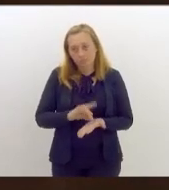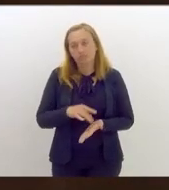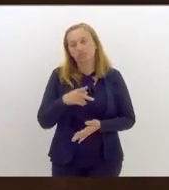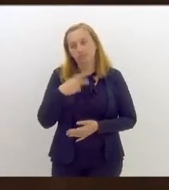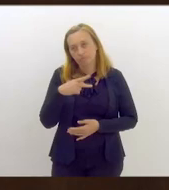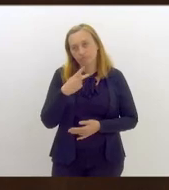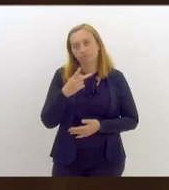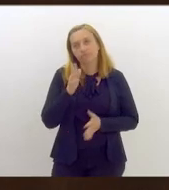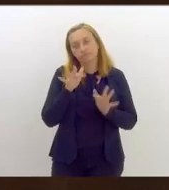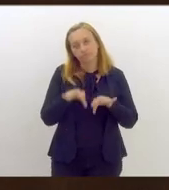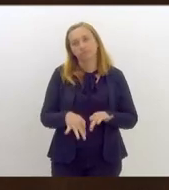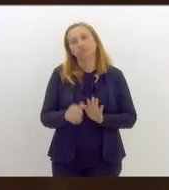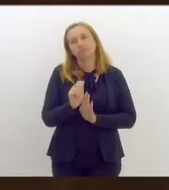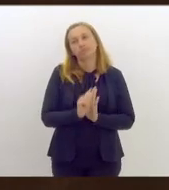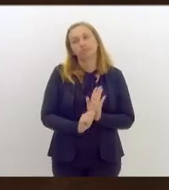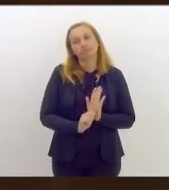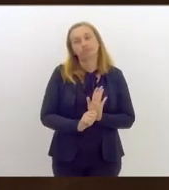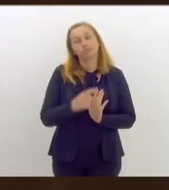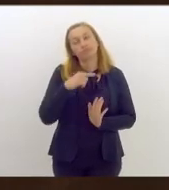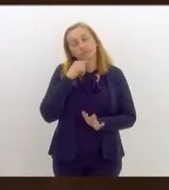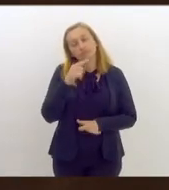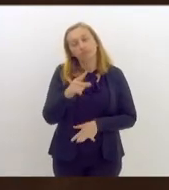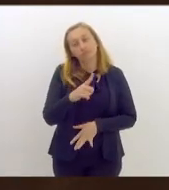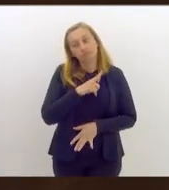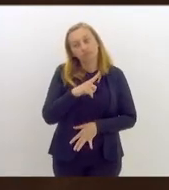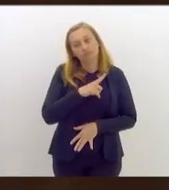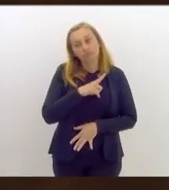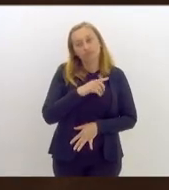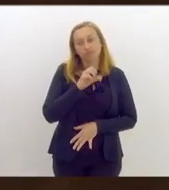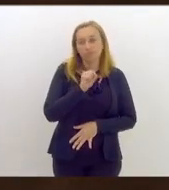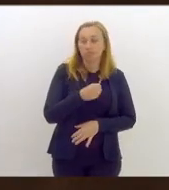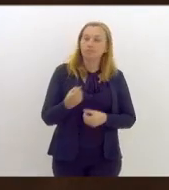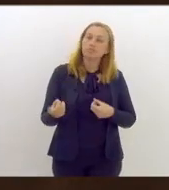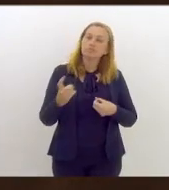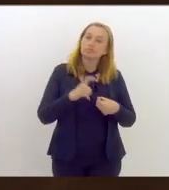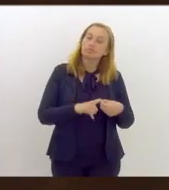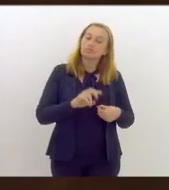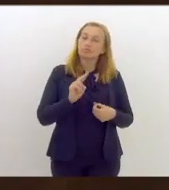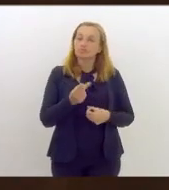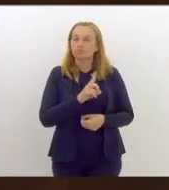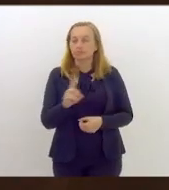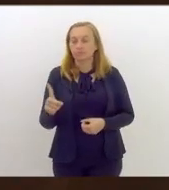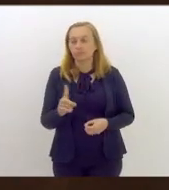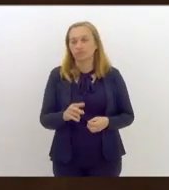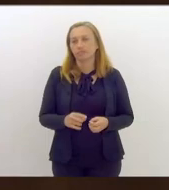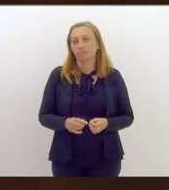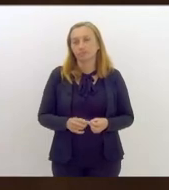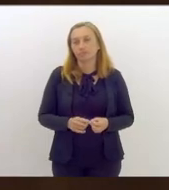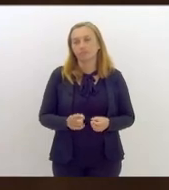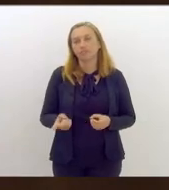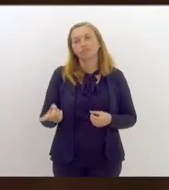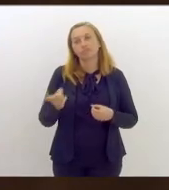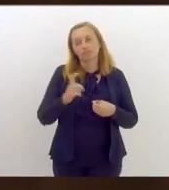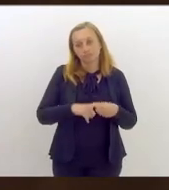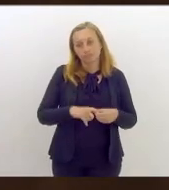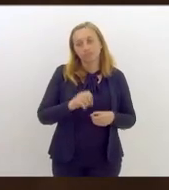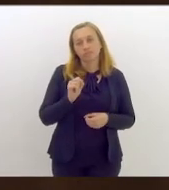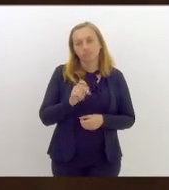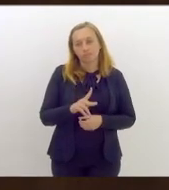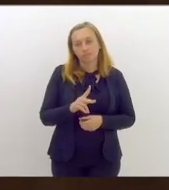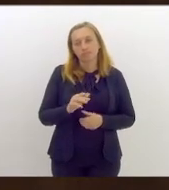forma final. Porque eu estava em dúvida se voltaria ou não. Voltaria. Volta. Se volta, é só